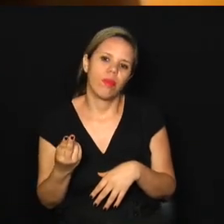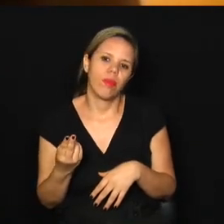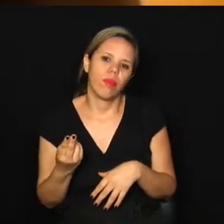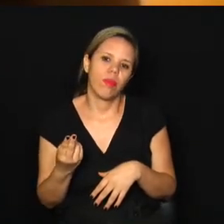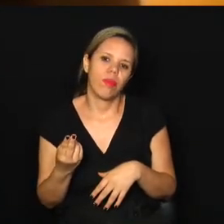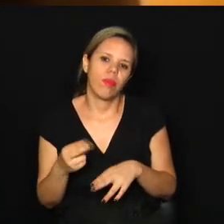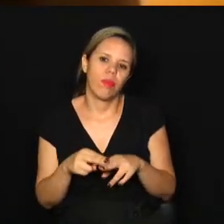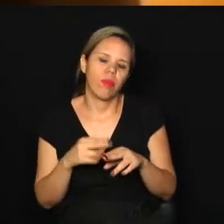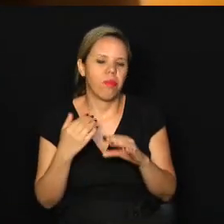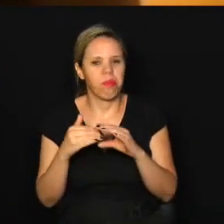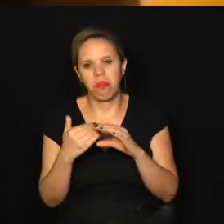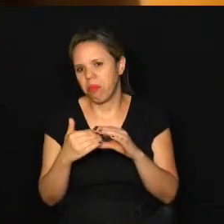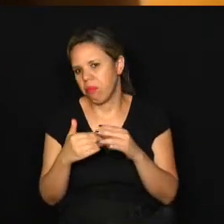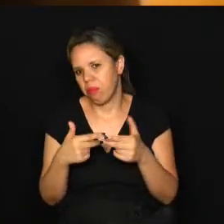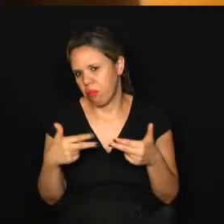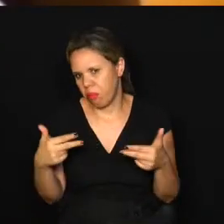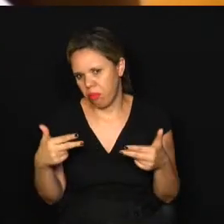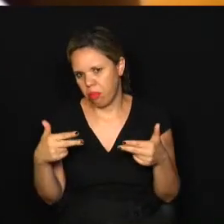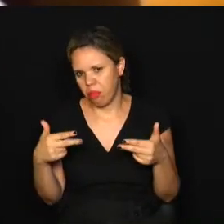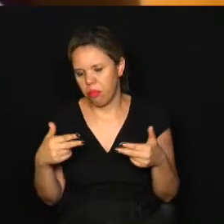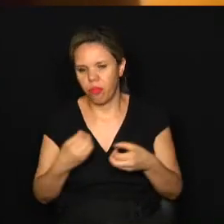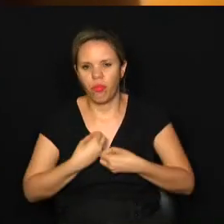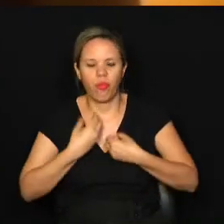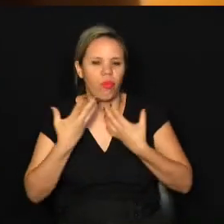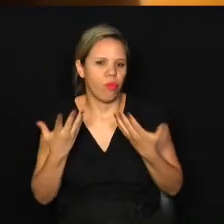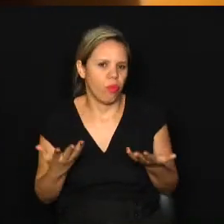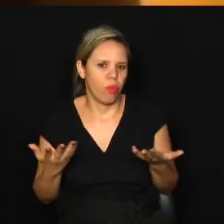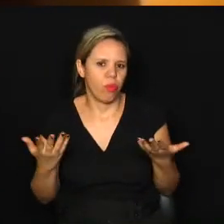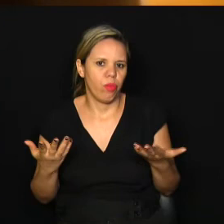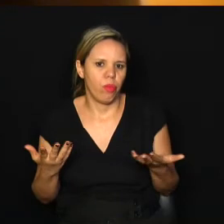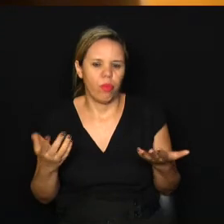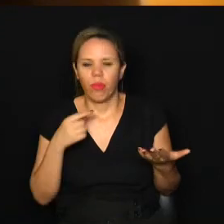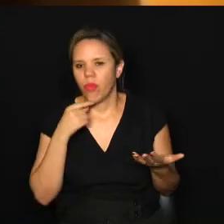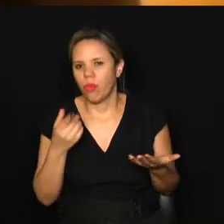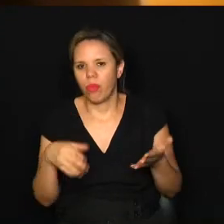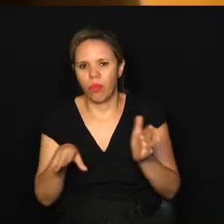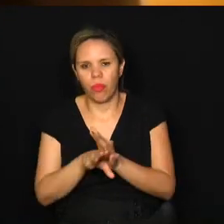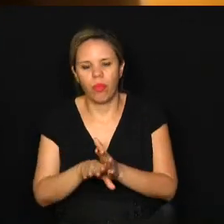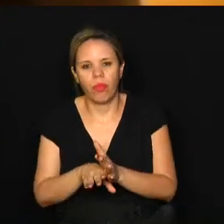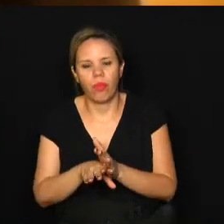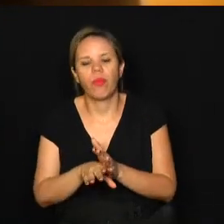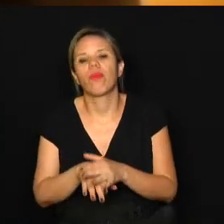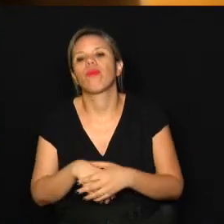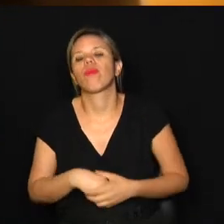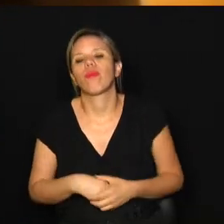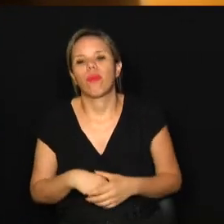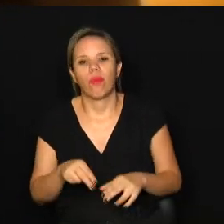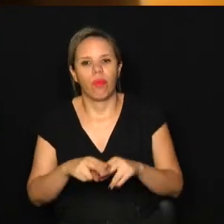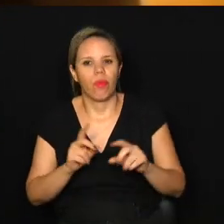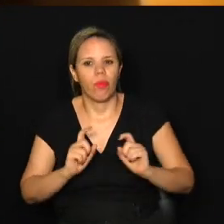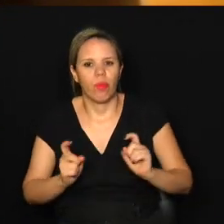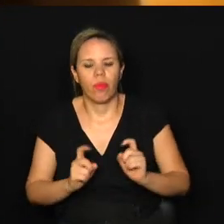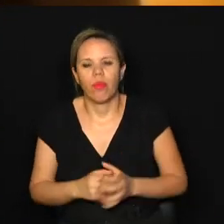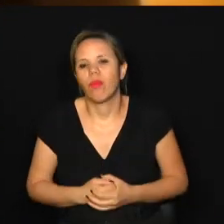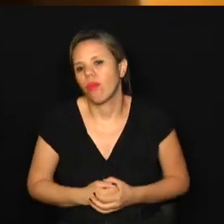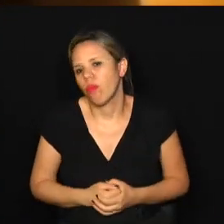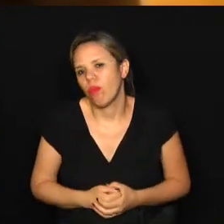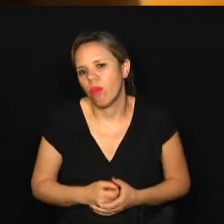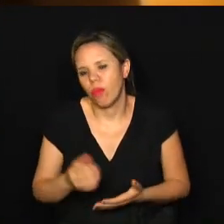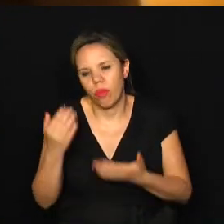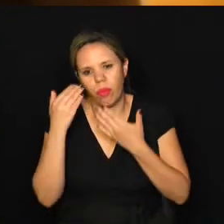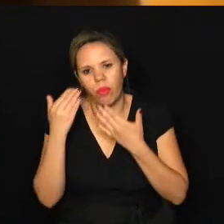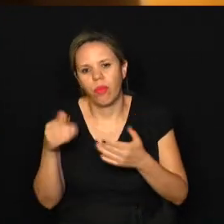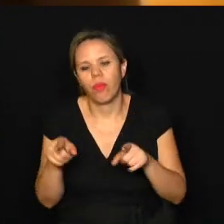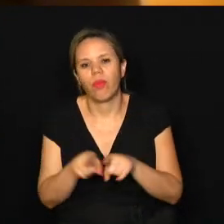por e-mail, se essas informações ou questionamentos chegar posterior à audiência. No mais é isso, eu agradeço